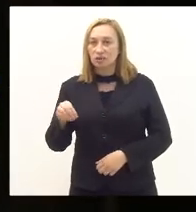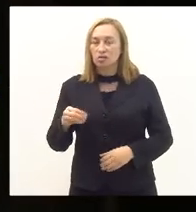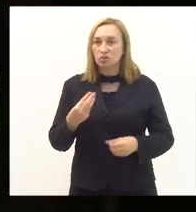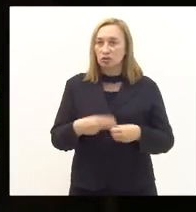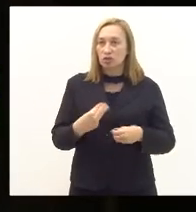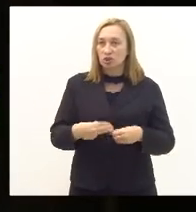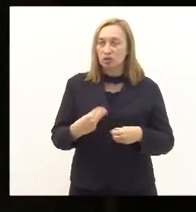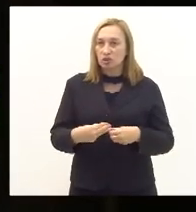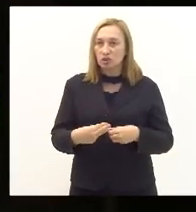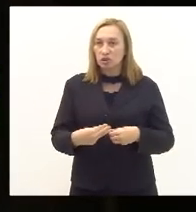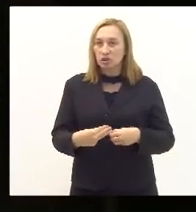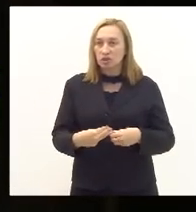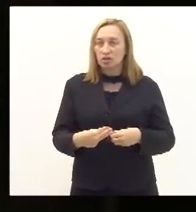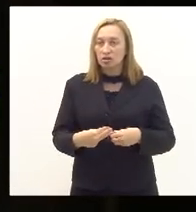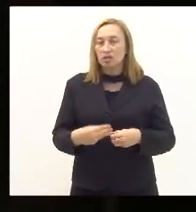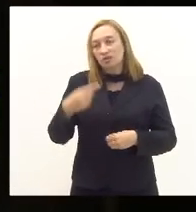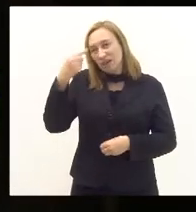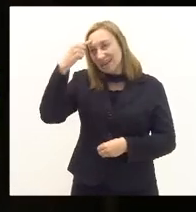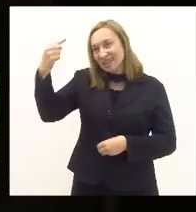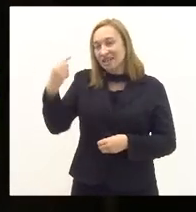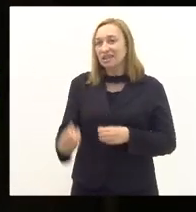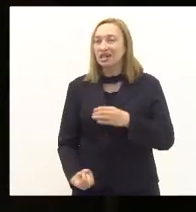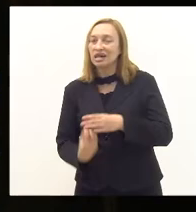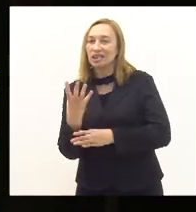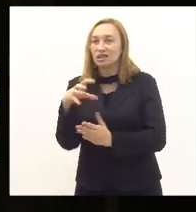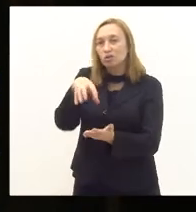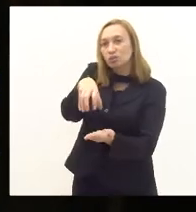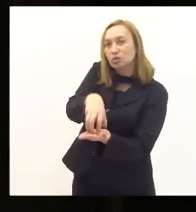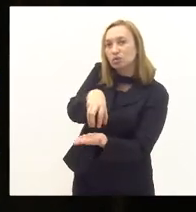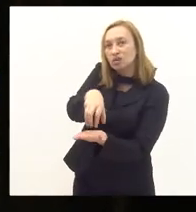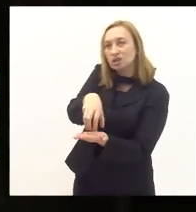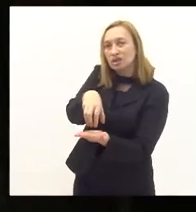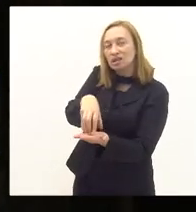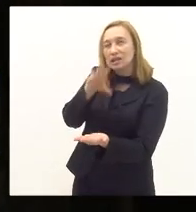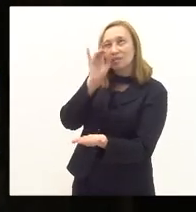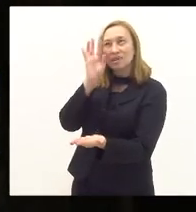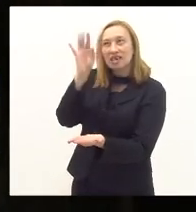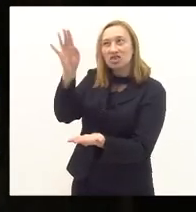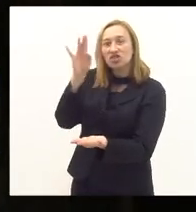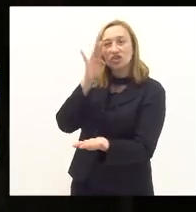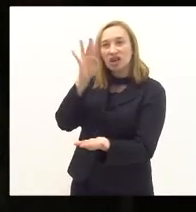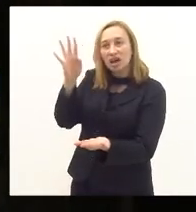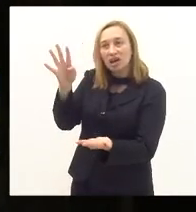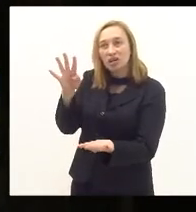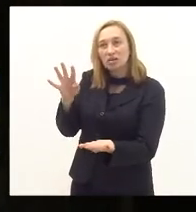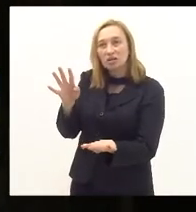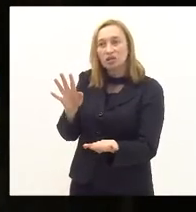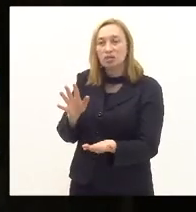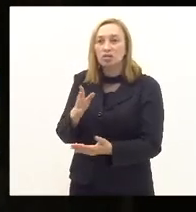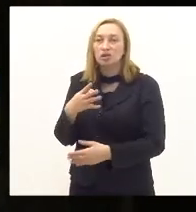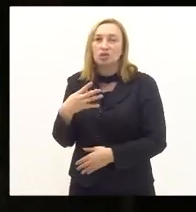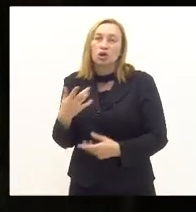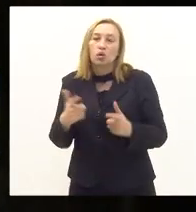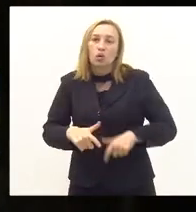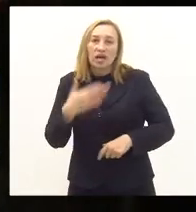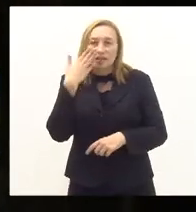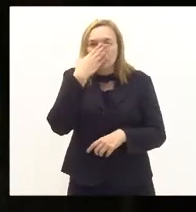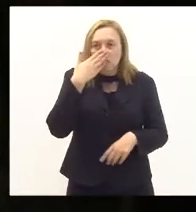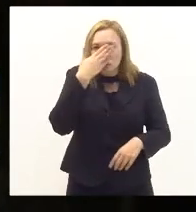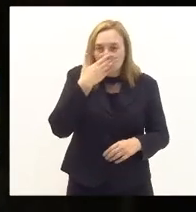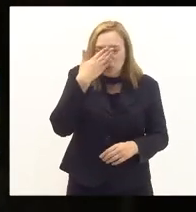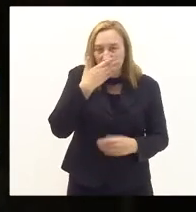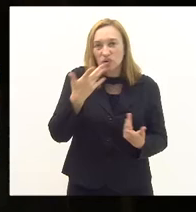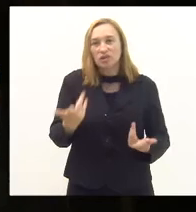gente levou essa ideia da criação do centro, imaginaram que seria um prostíbulo, uma casa